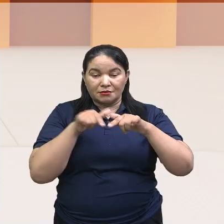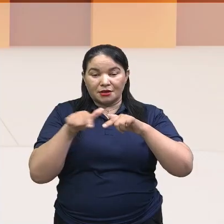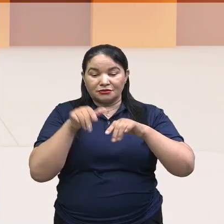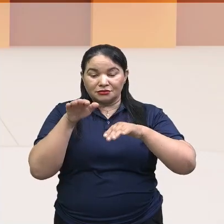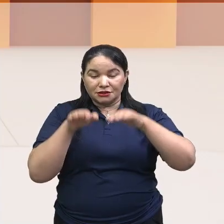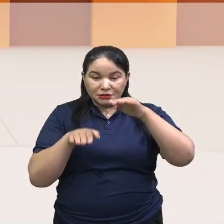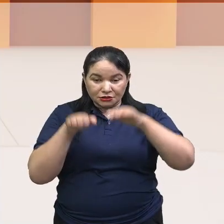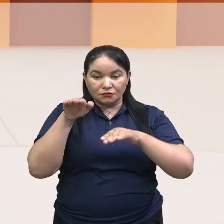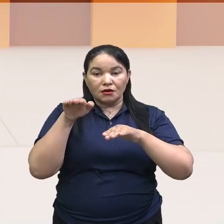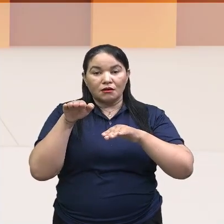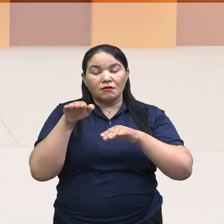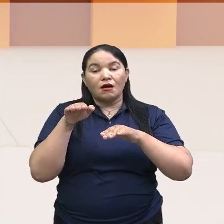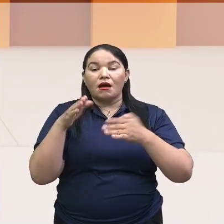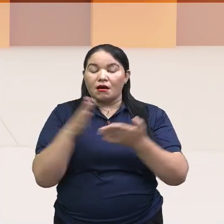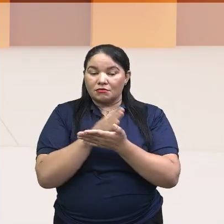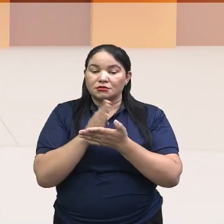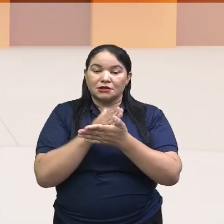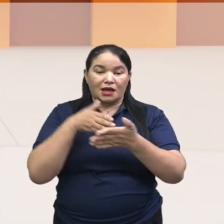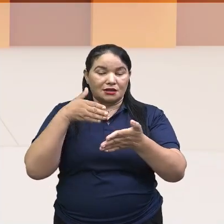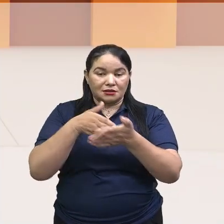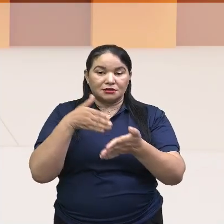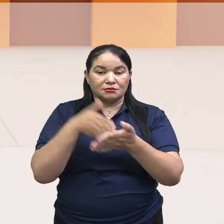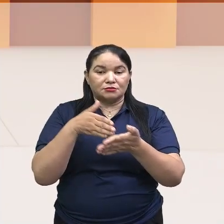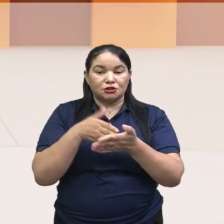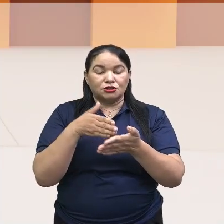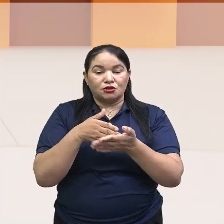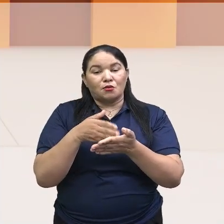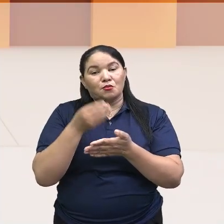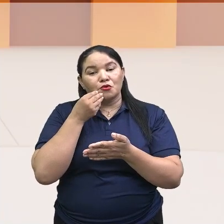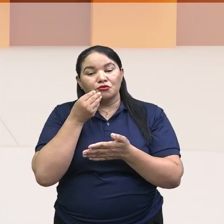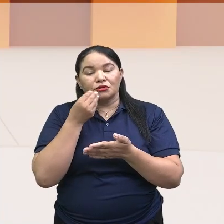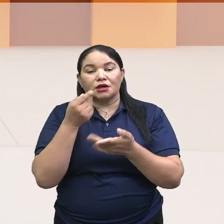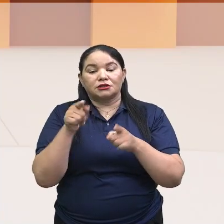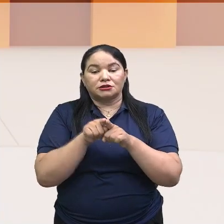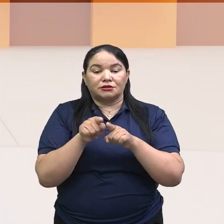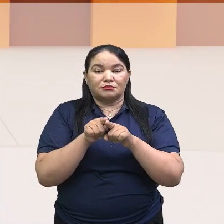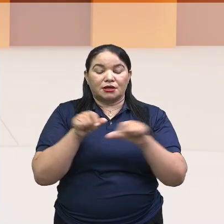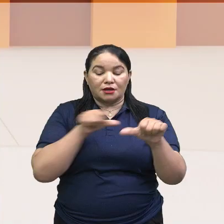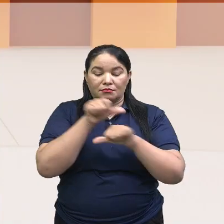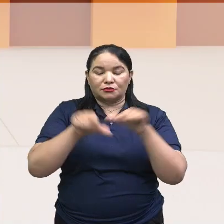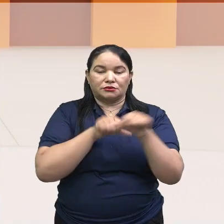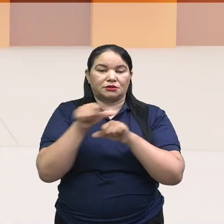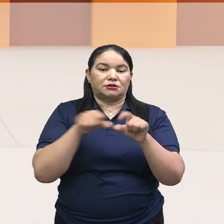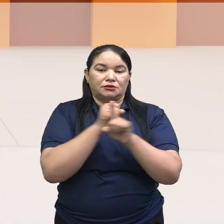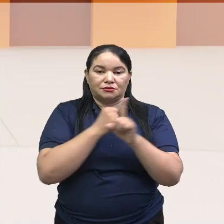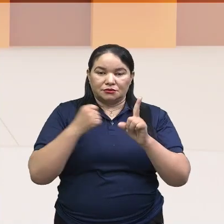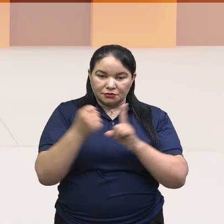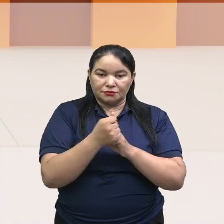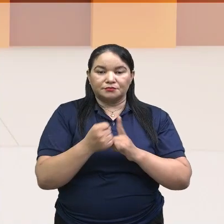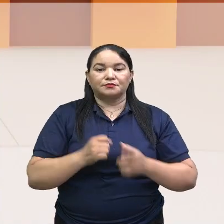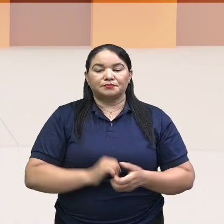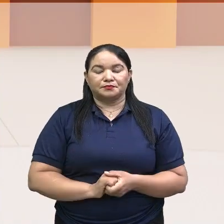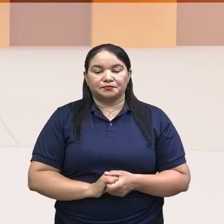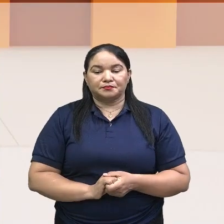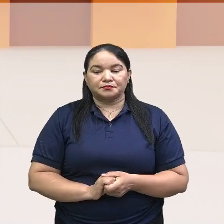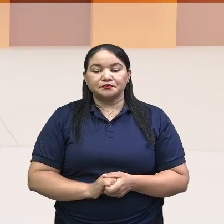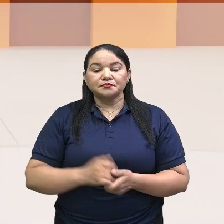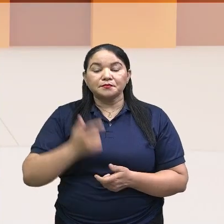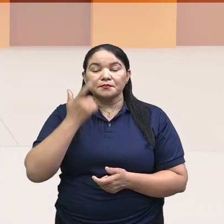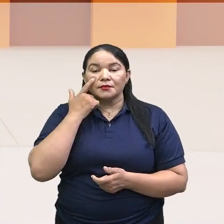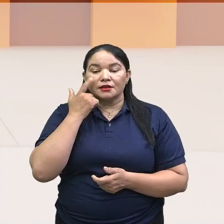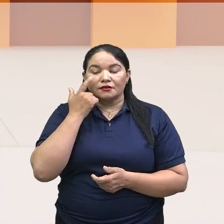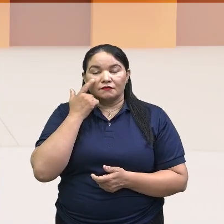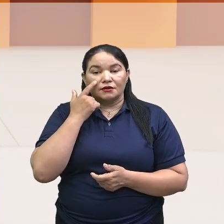pode limitar as oportunidades e a mobilidade social, certo? Muito bem, então vejam como